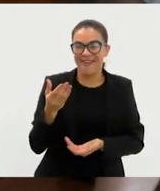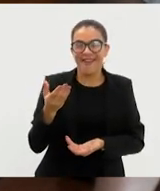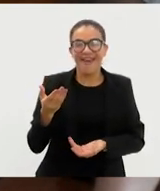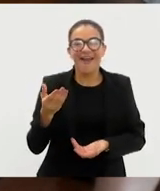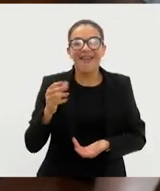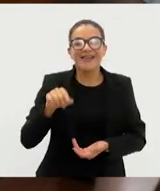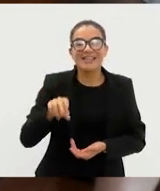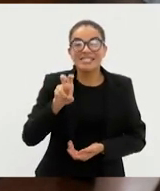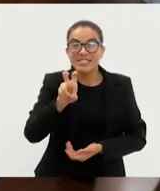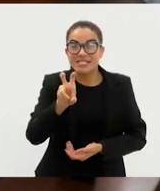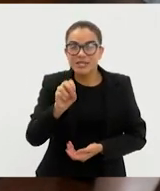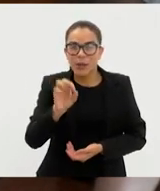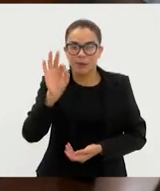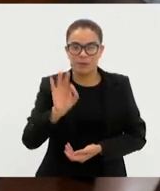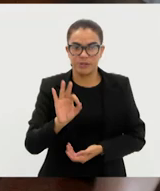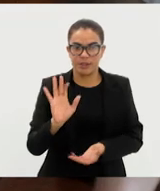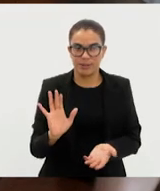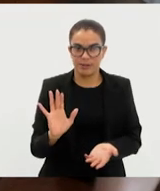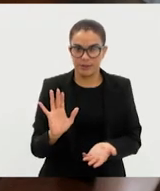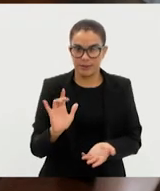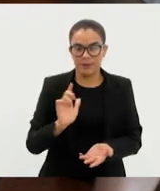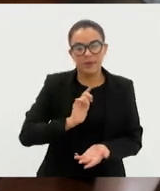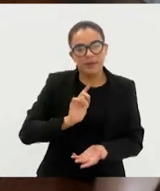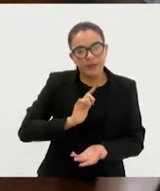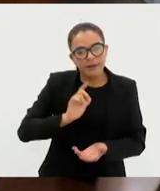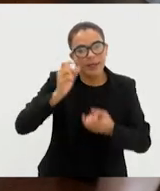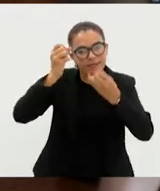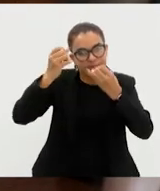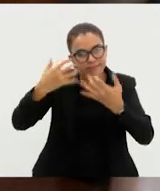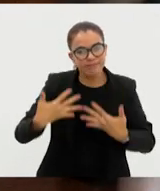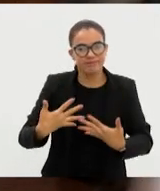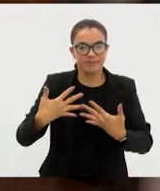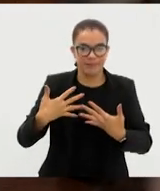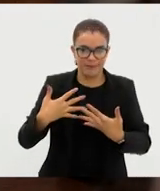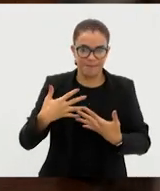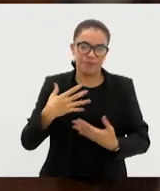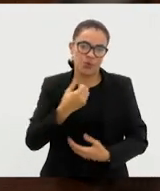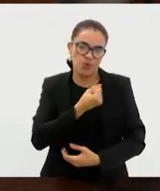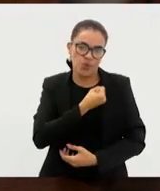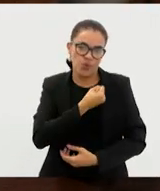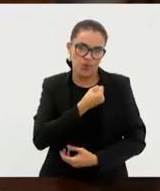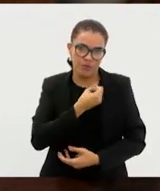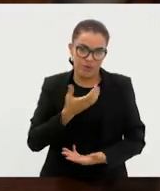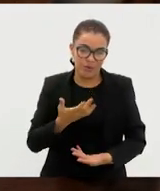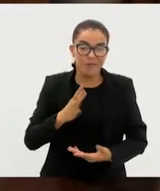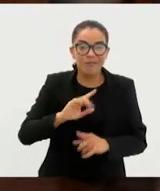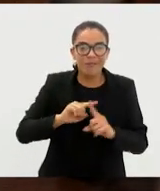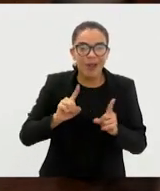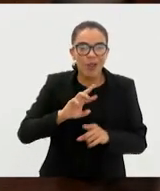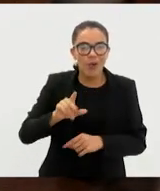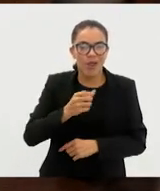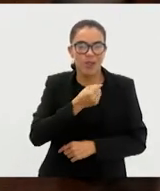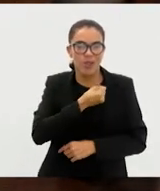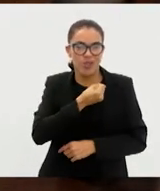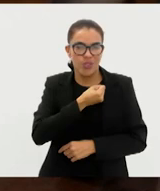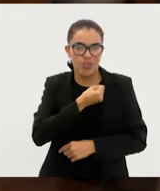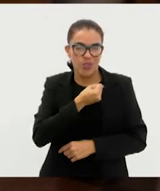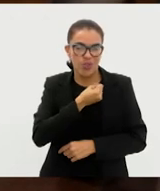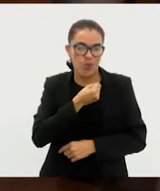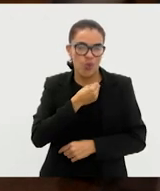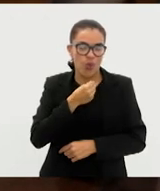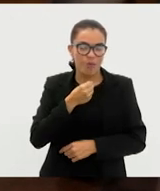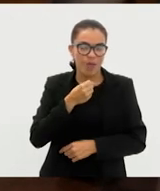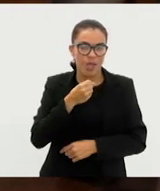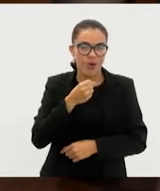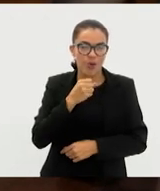Né? Uns 50% que tem justificativa numérica para tal, não é um número, não é um número